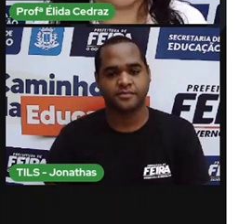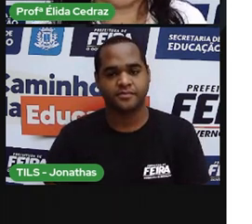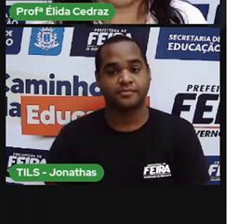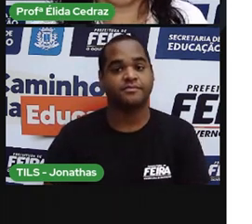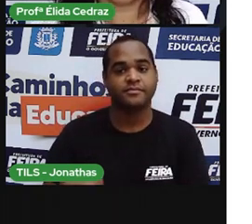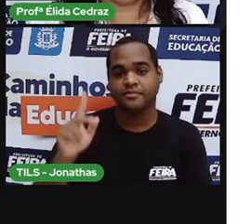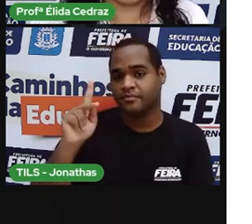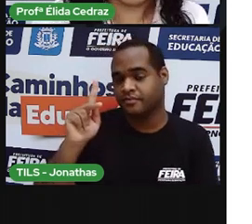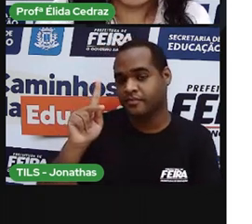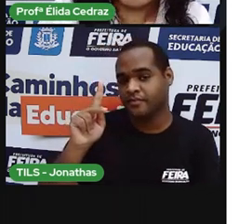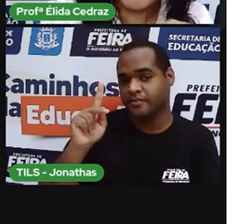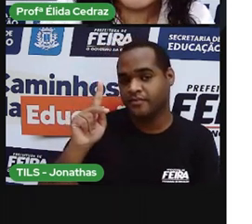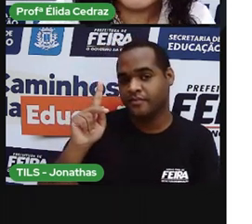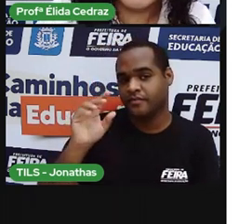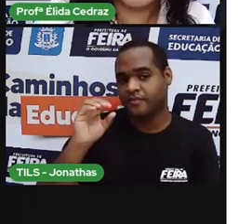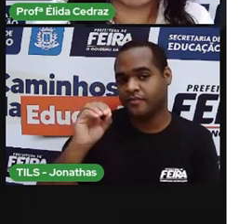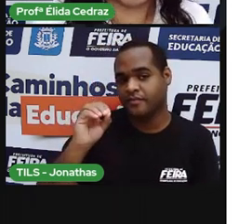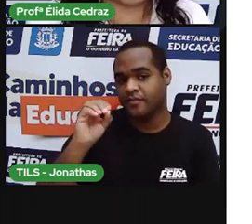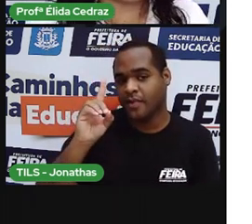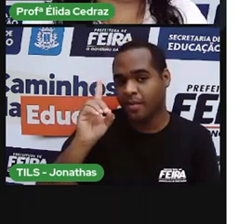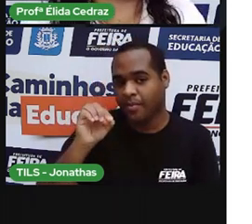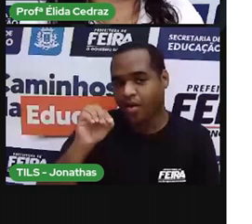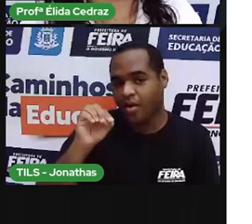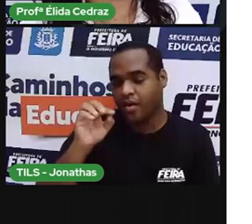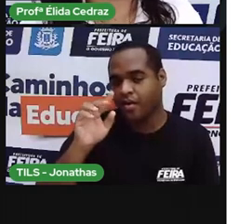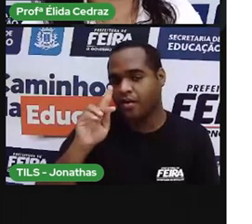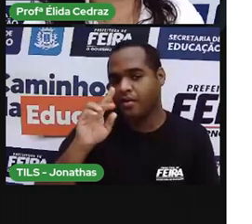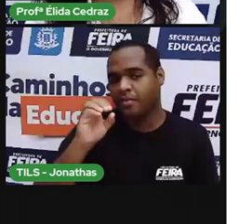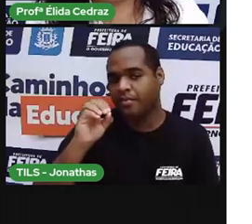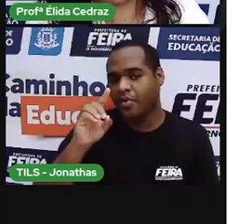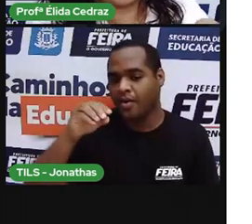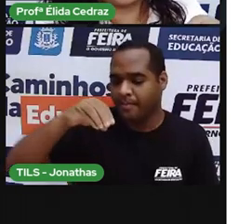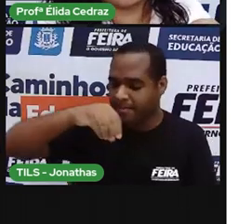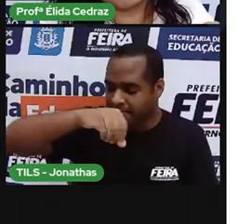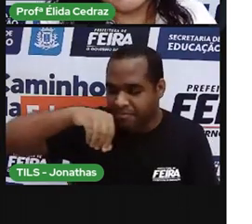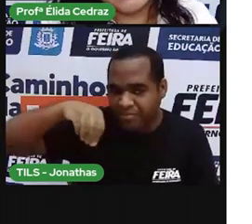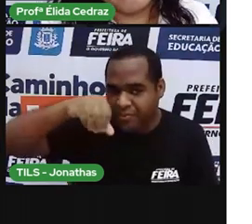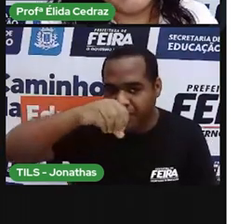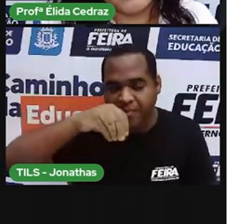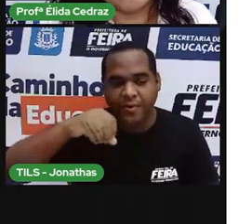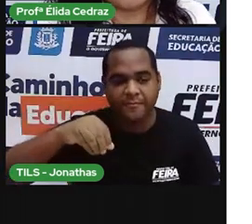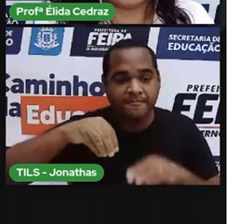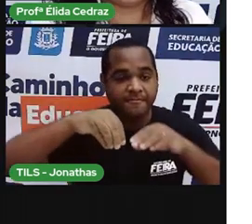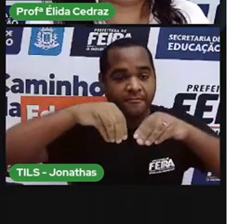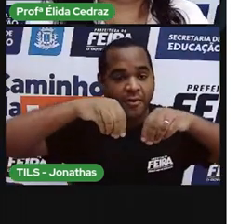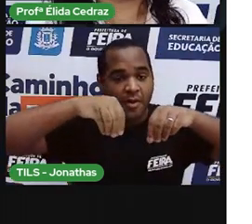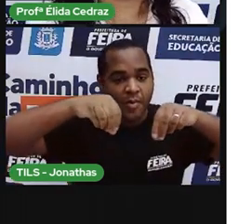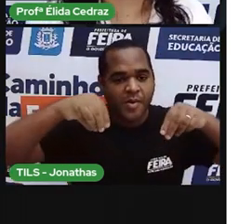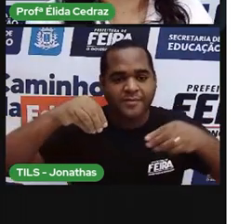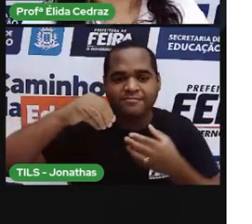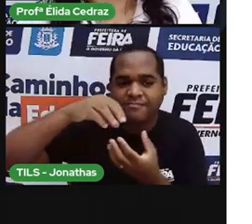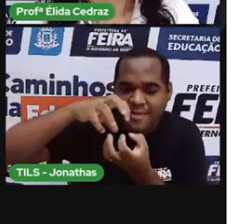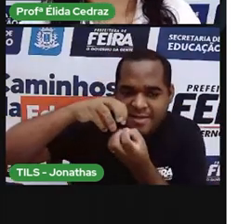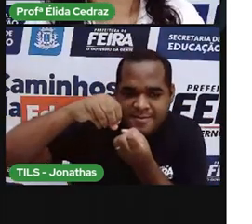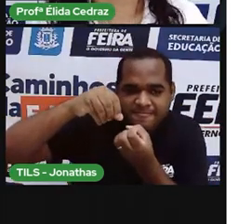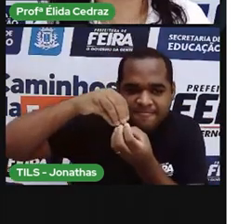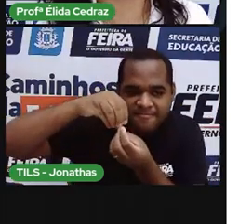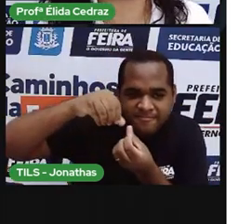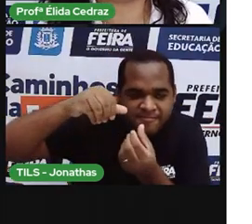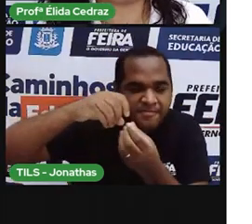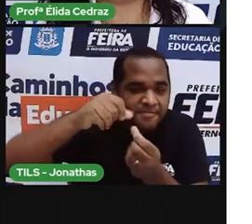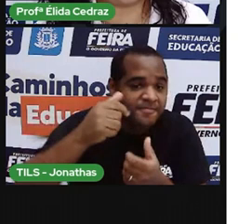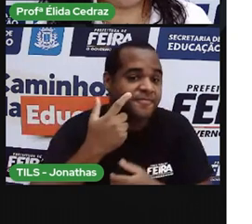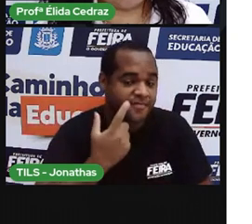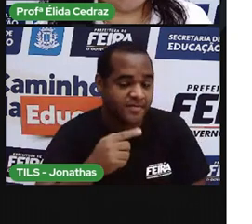Pó. O pozinho que fica em cima das coisas, aquela farinha bem fininha. Então, com